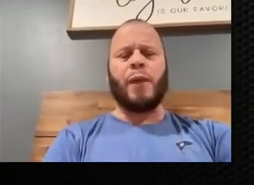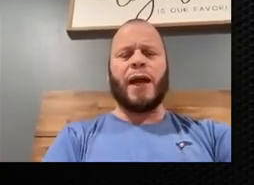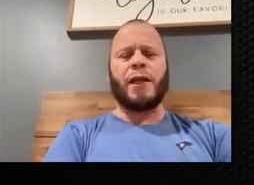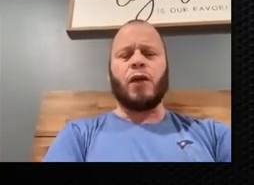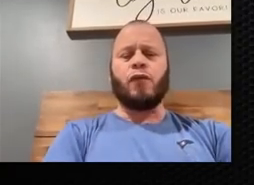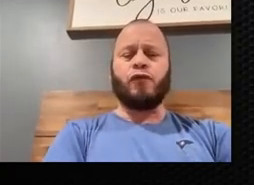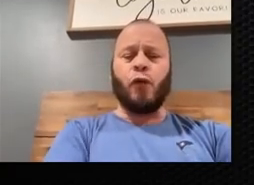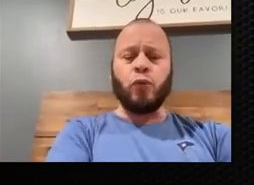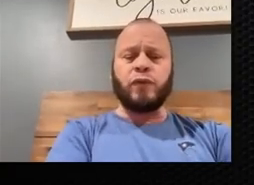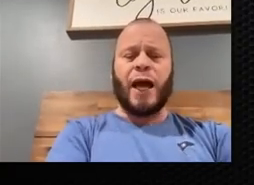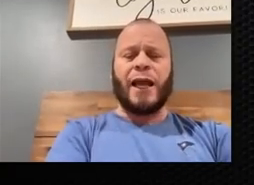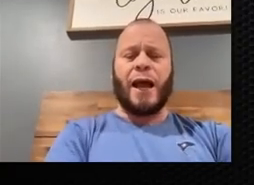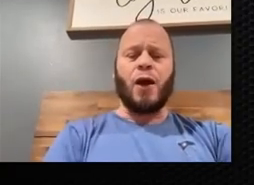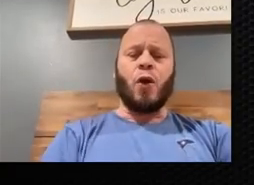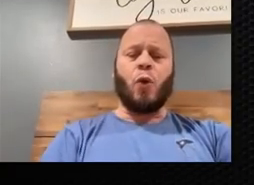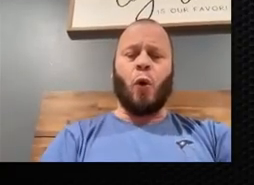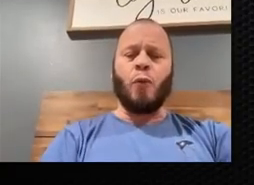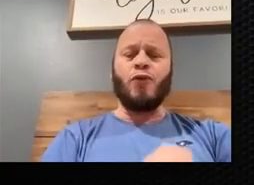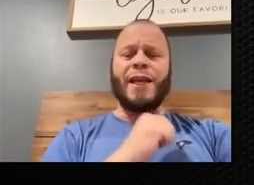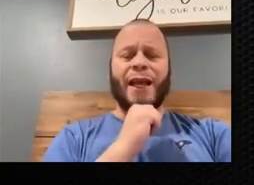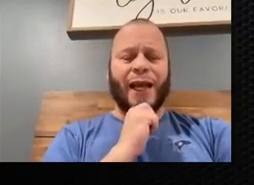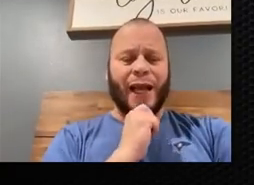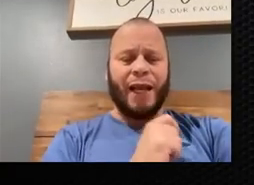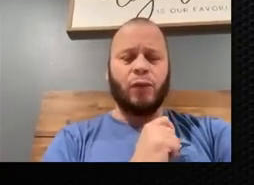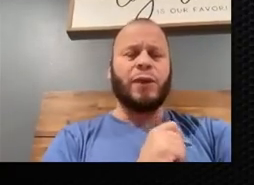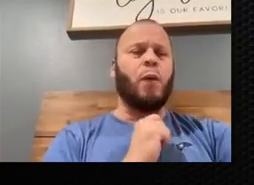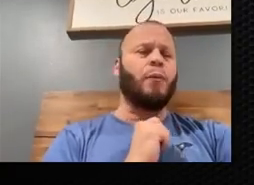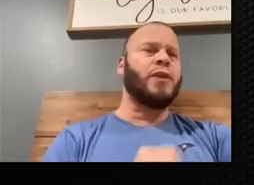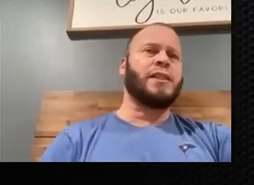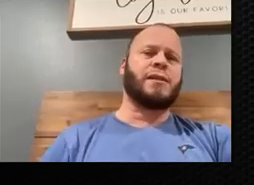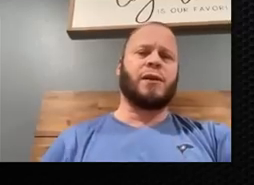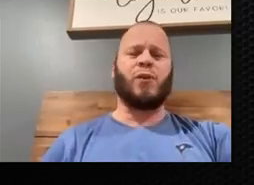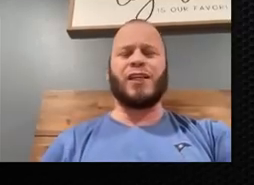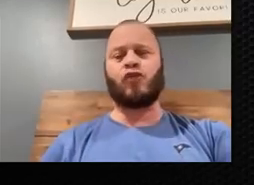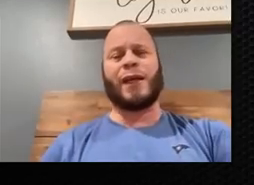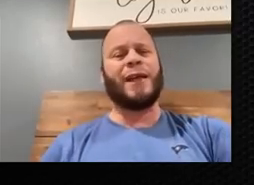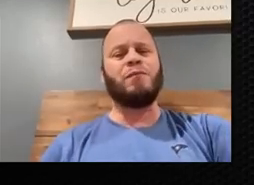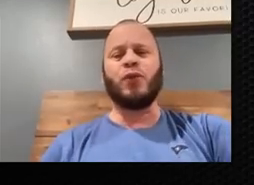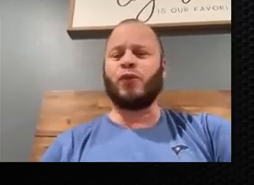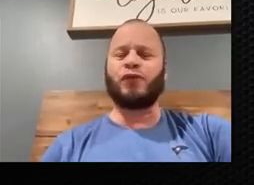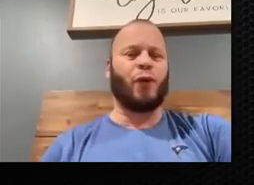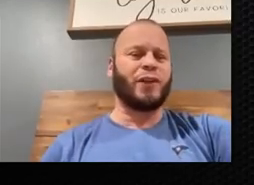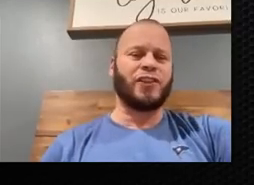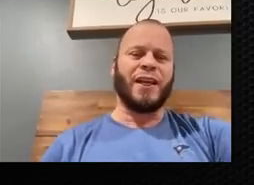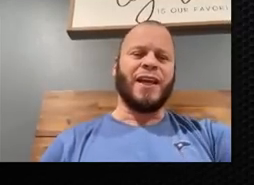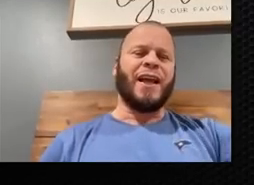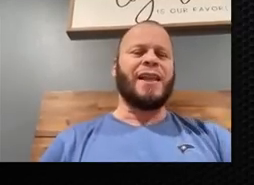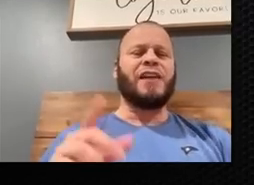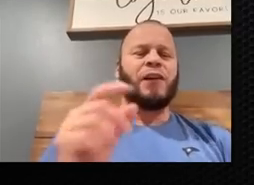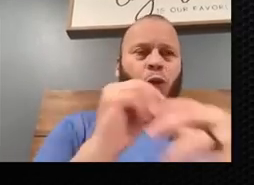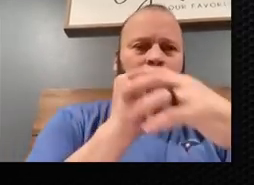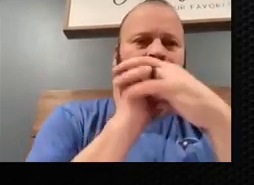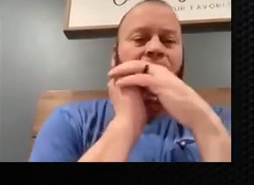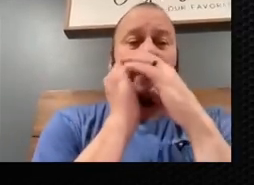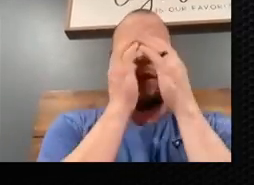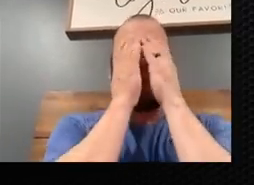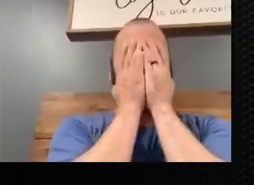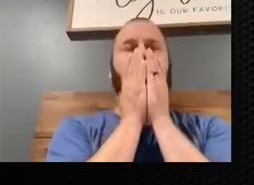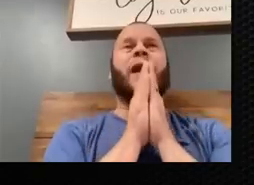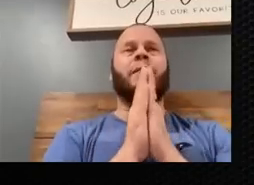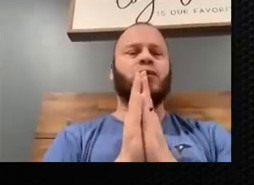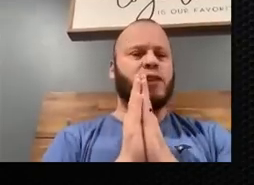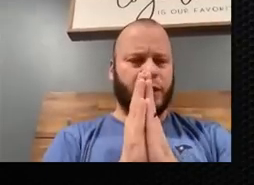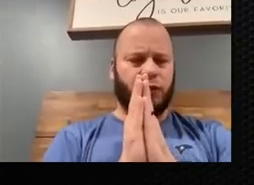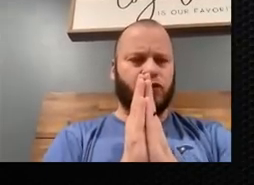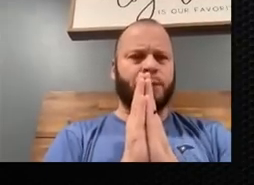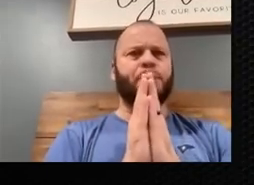seu pai voltará como guerreiro da oposição. Isso aqui é muito forte. Galera, vai no comentário e